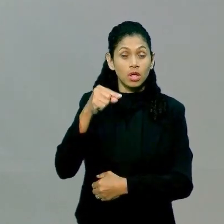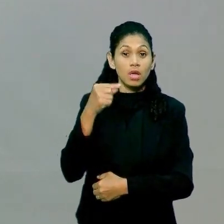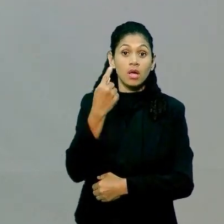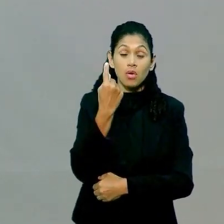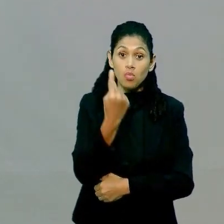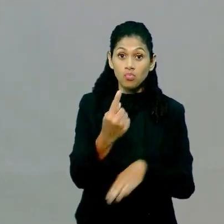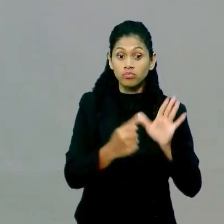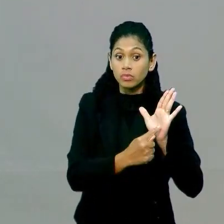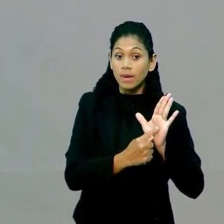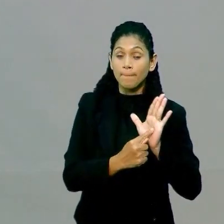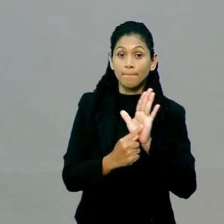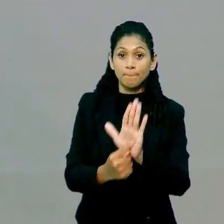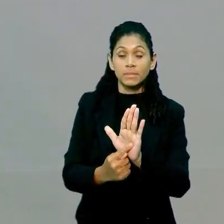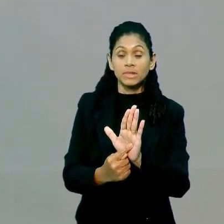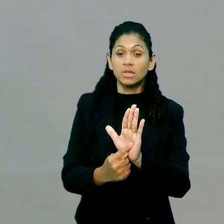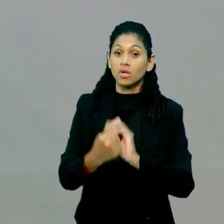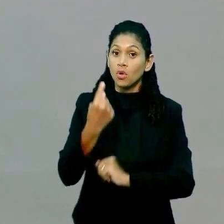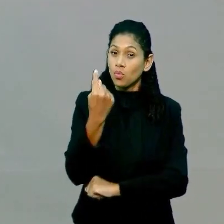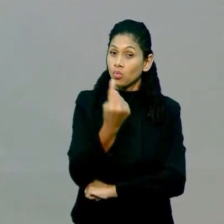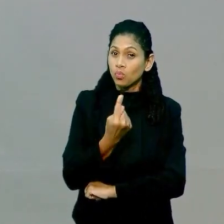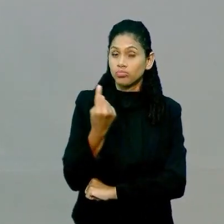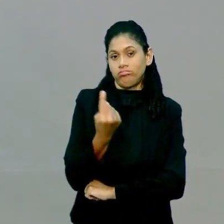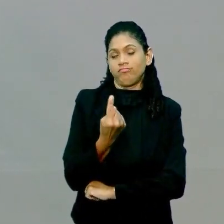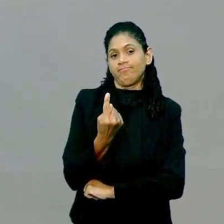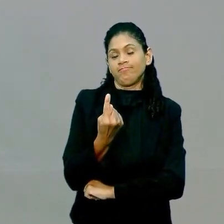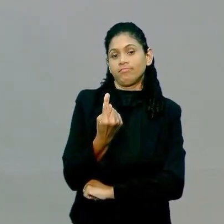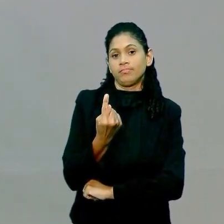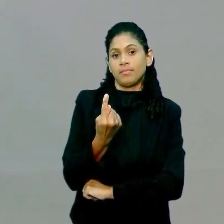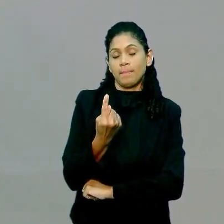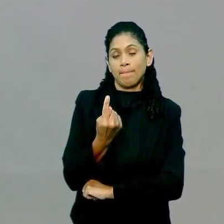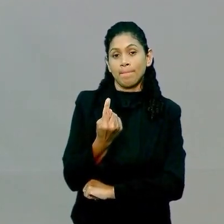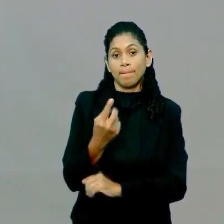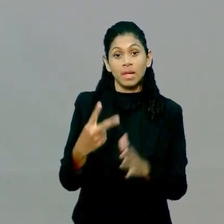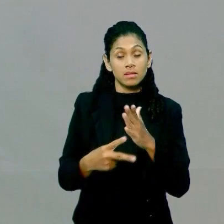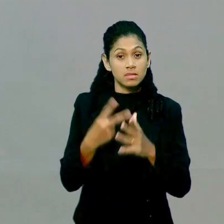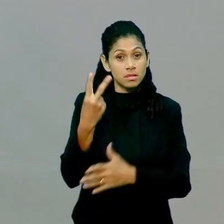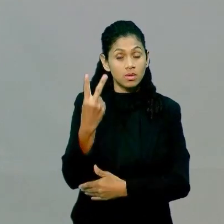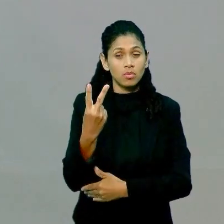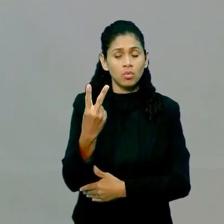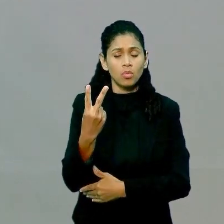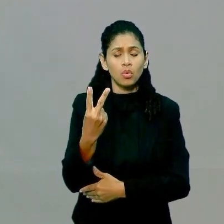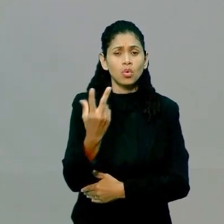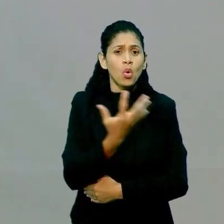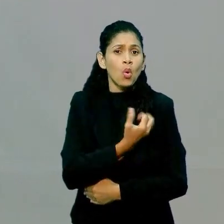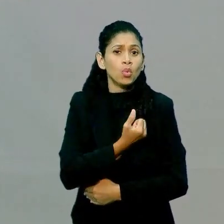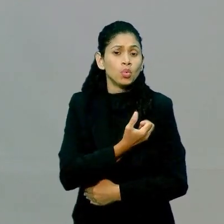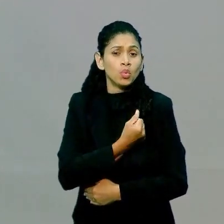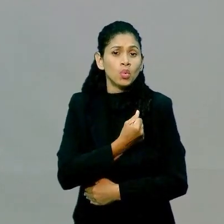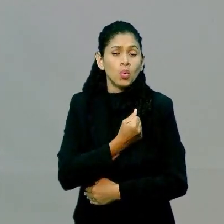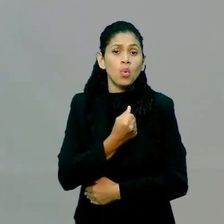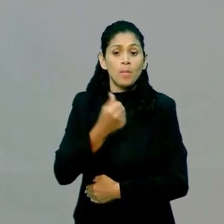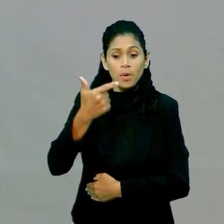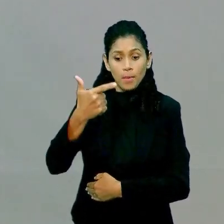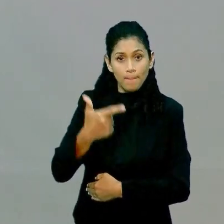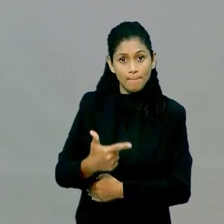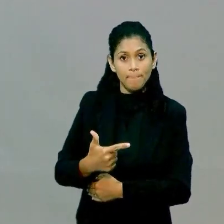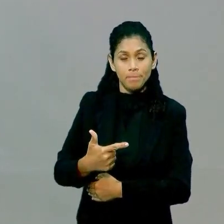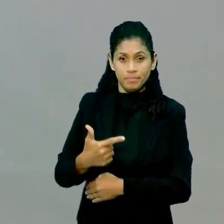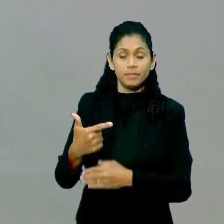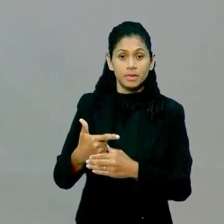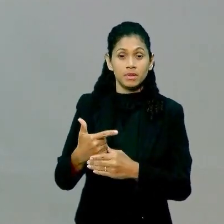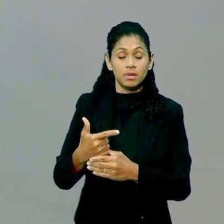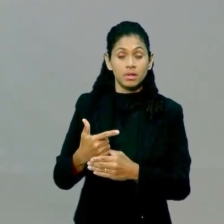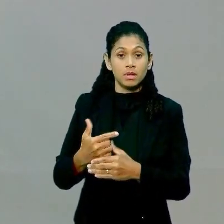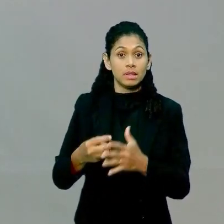vez no reagente e uma única vez no produto. Segundo, quem tem o maior índice? Índice é o número de baixo.